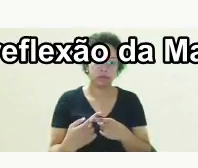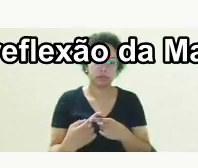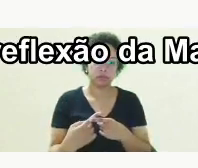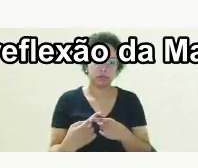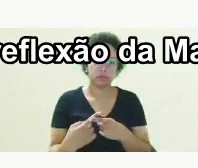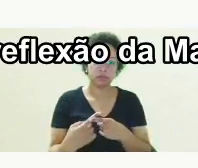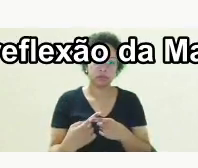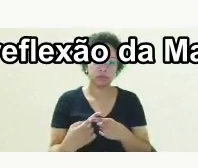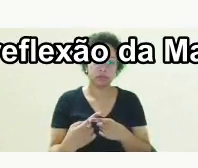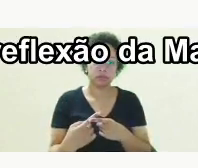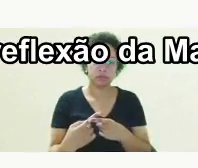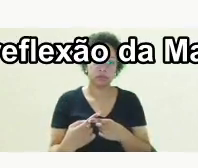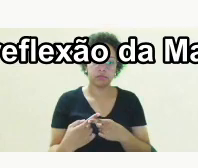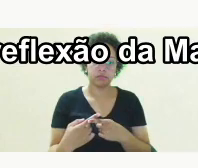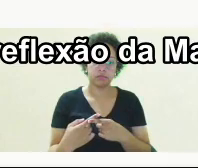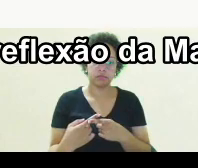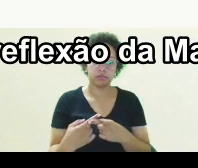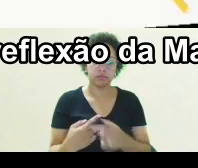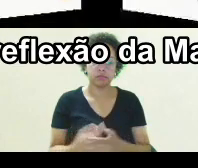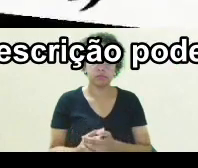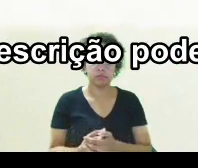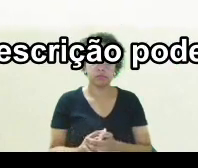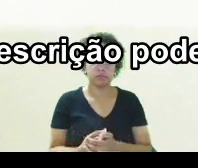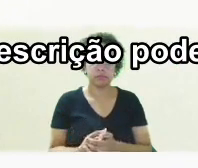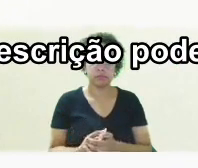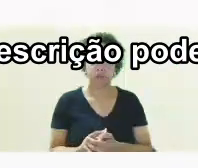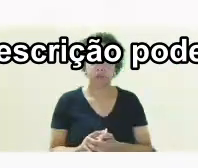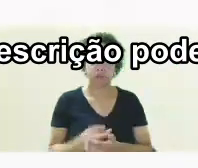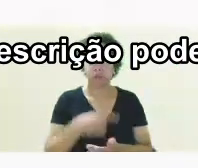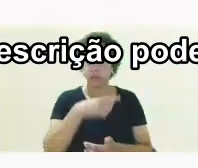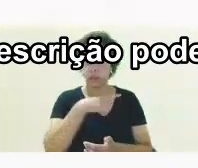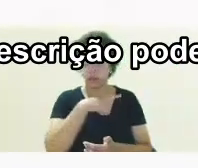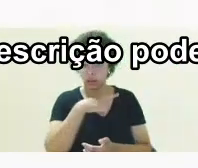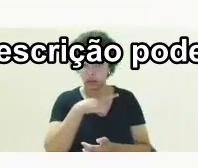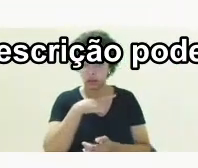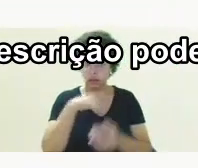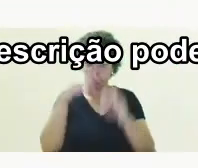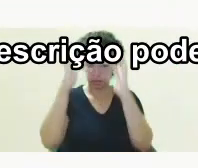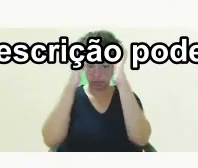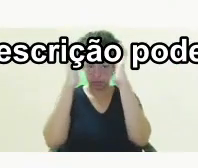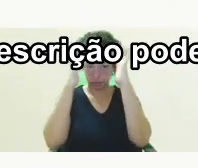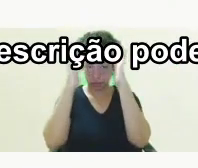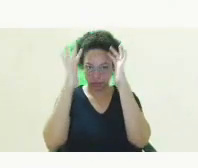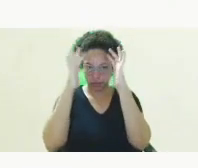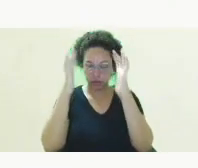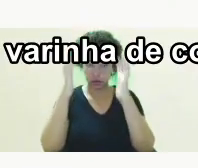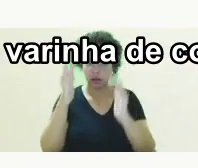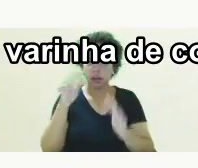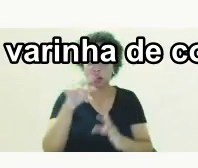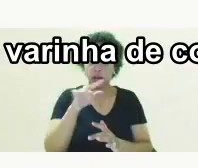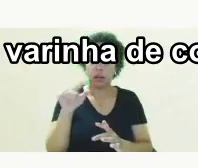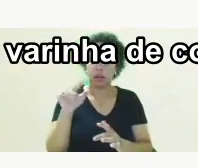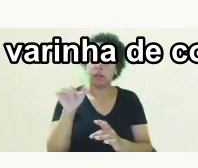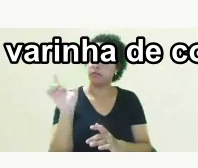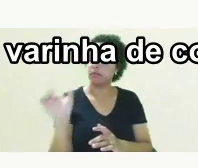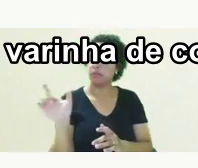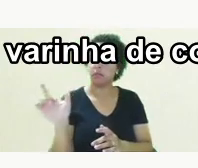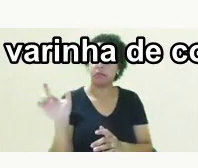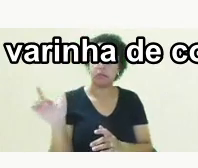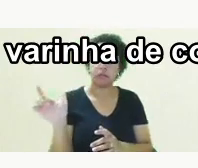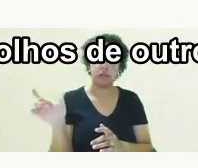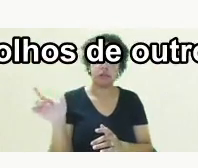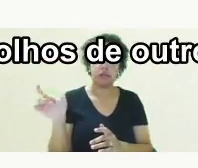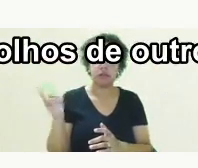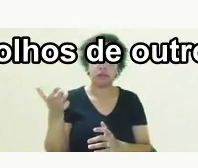Existe uma reflexão da Marta Gil que fala que a audiodescrição ela pode ser comparada ao toque de varinha de